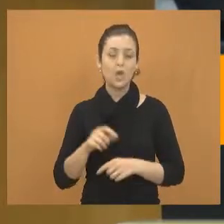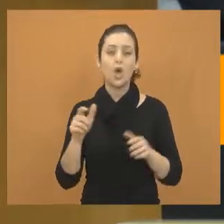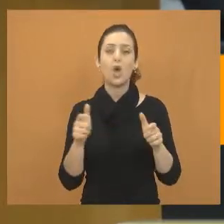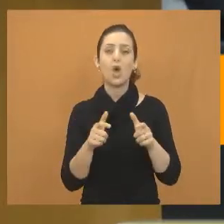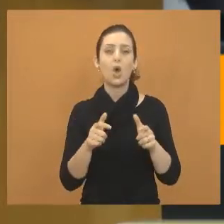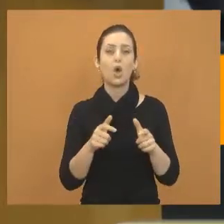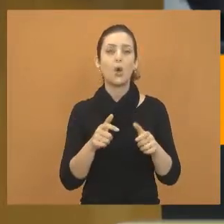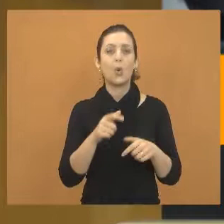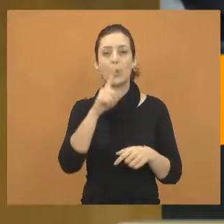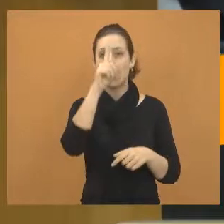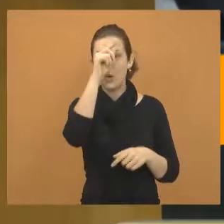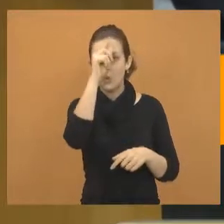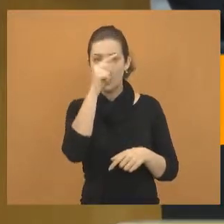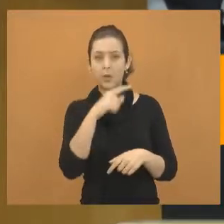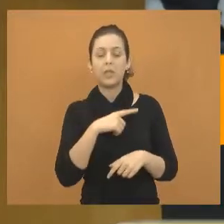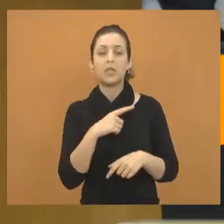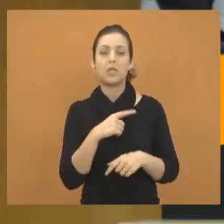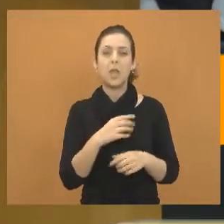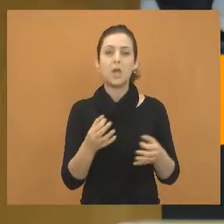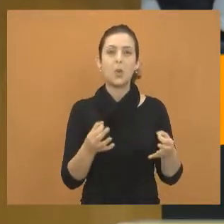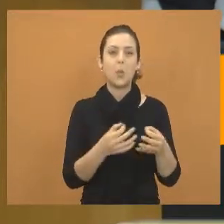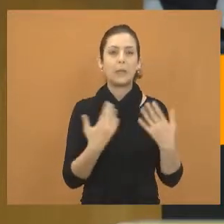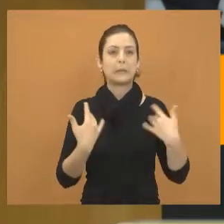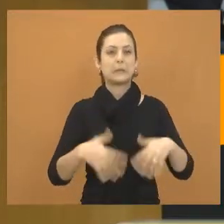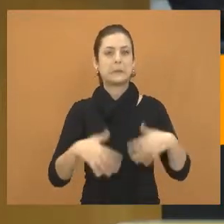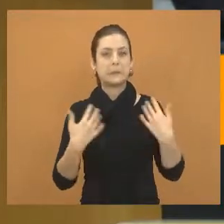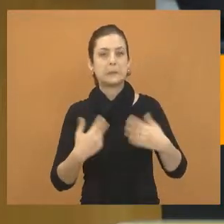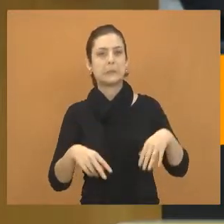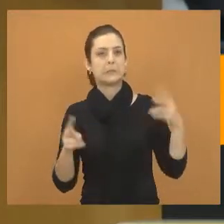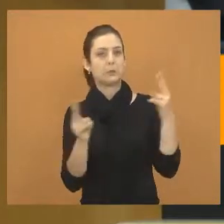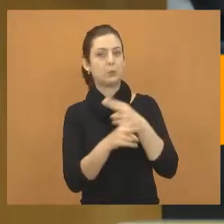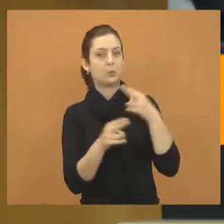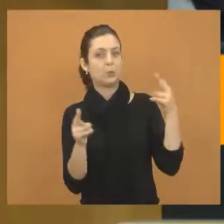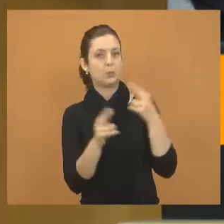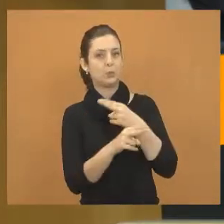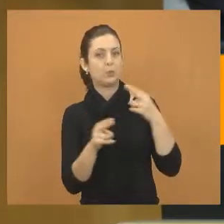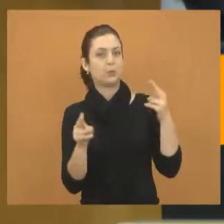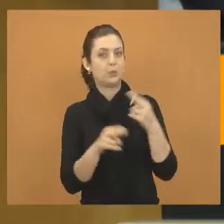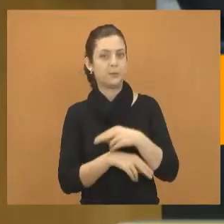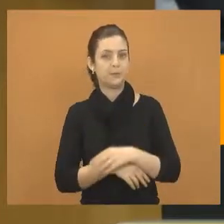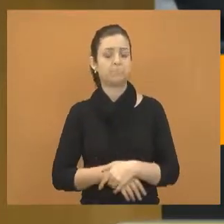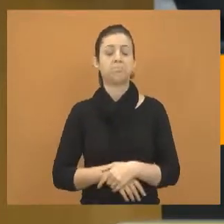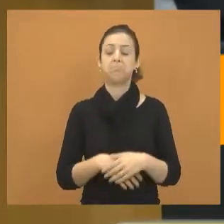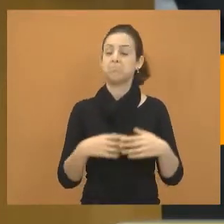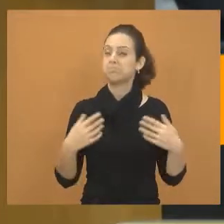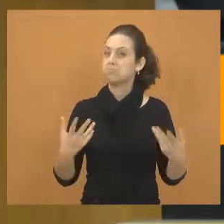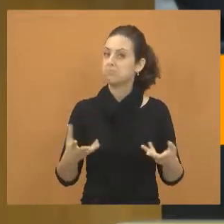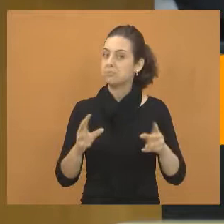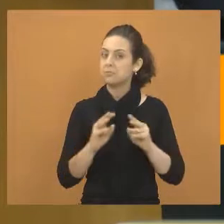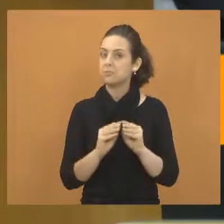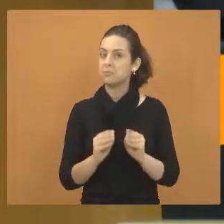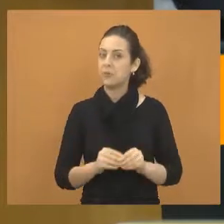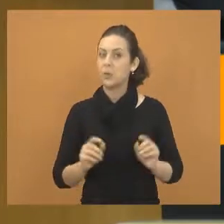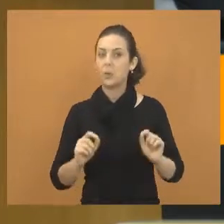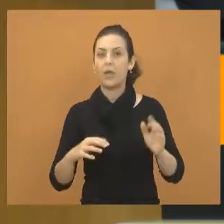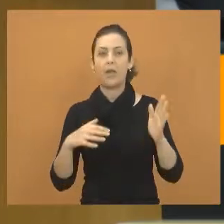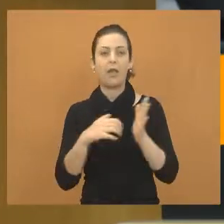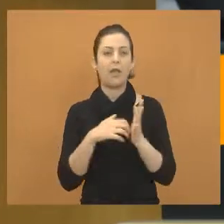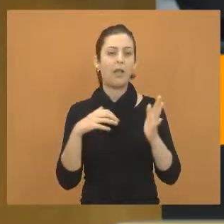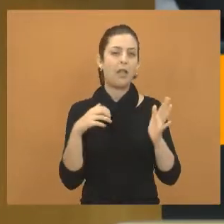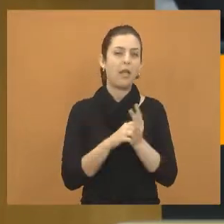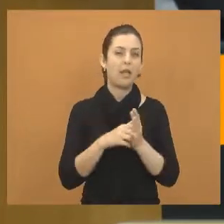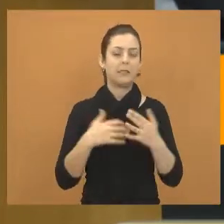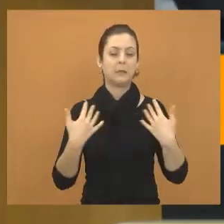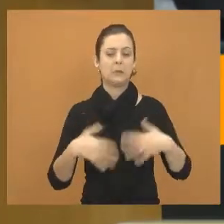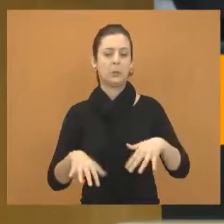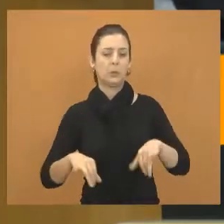Casa, será atendido os casos de extrema urgência e emergência, ou seja, as vítimas de